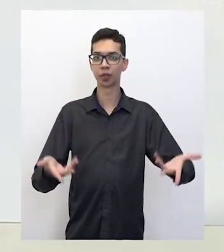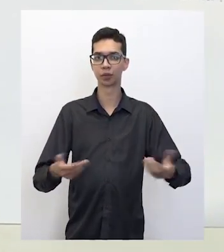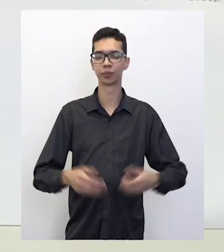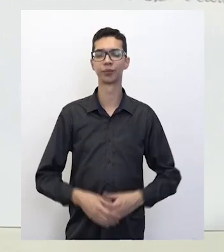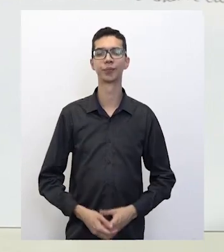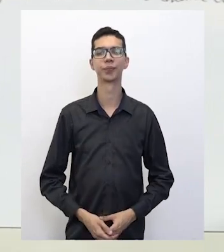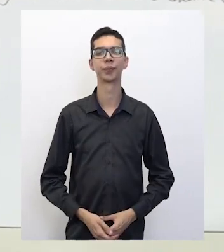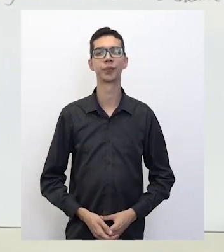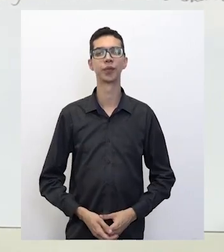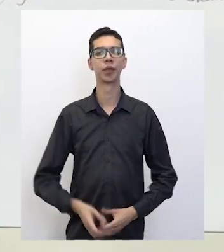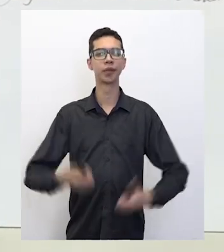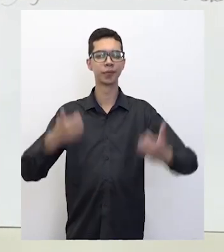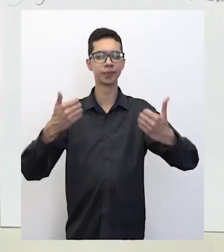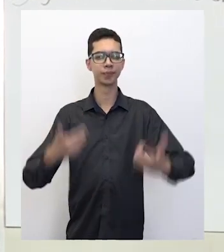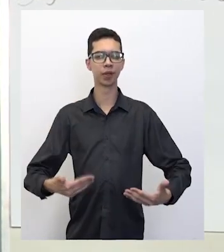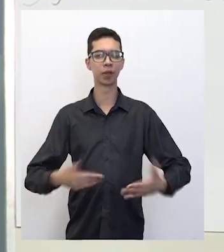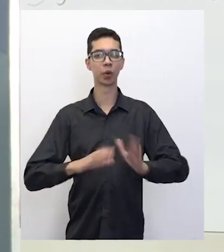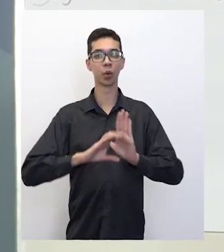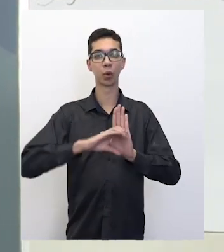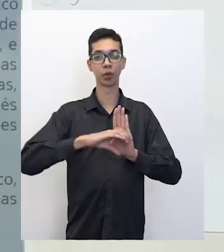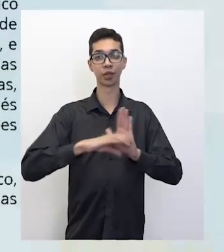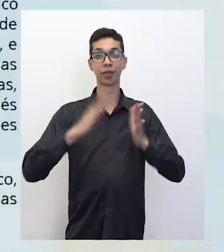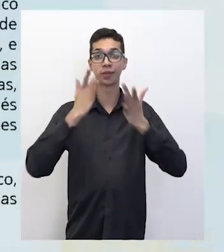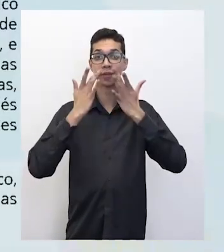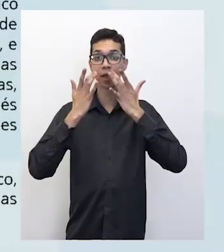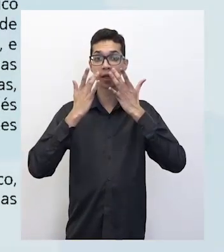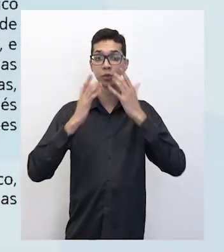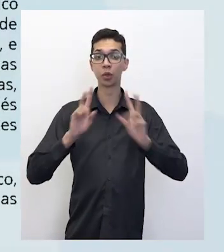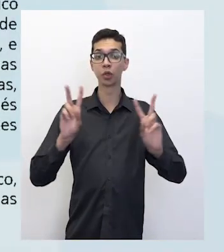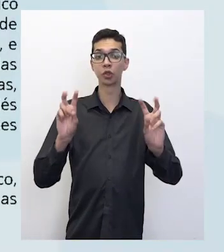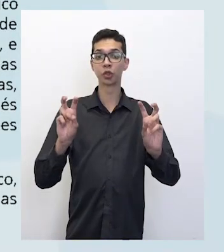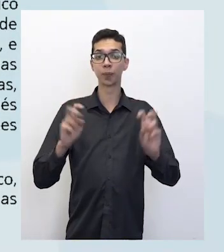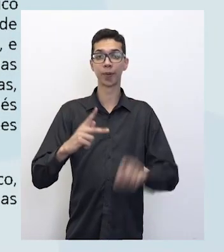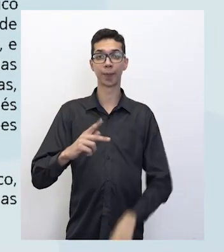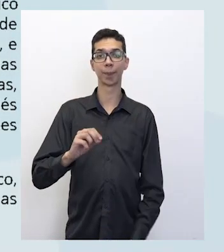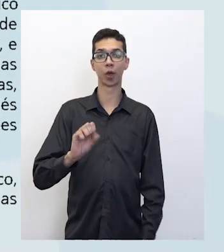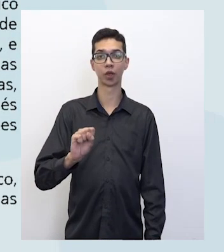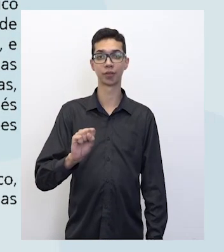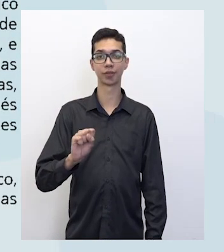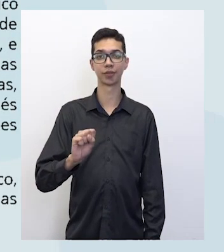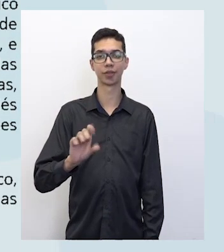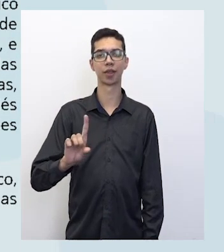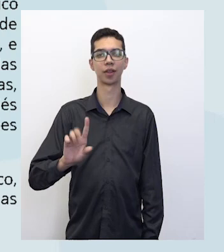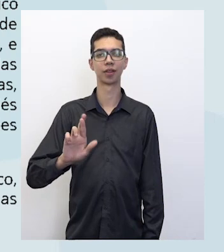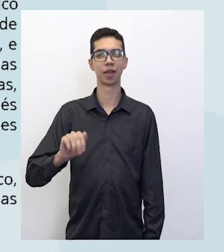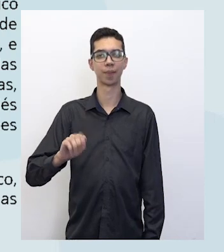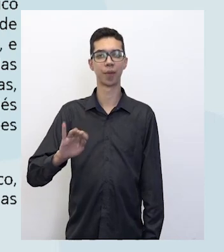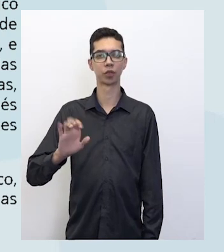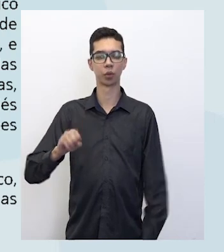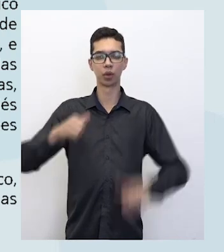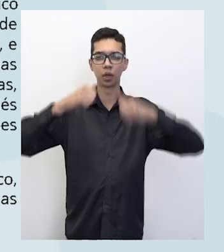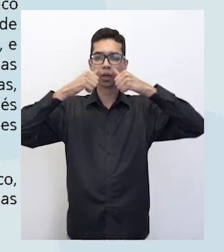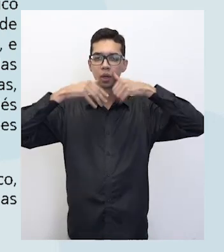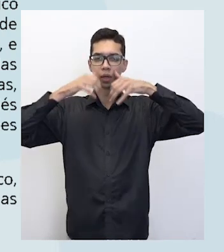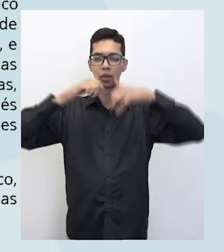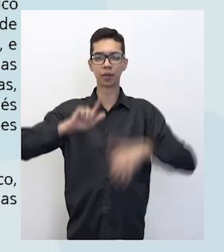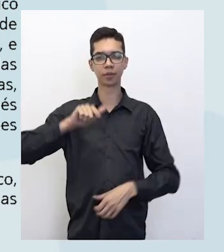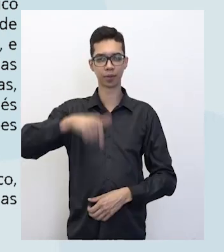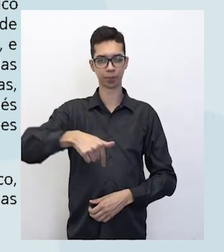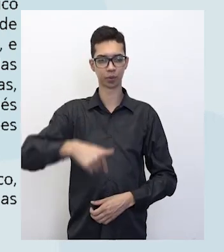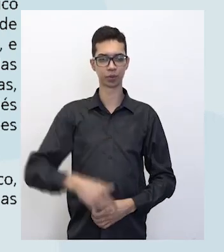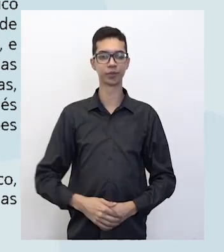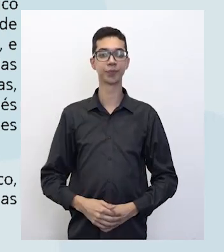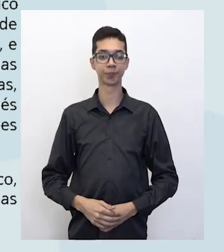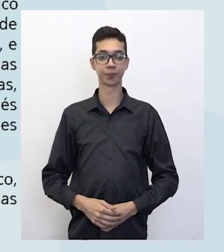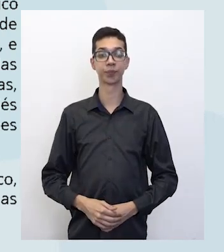gente, um pouquinho nesse conceito de teatro pós-dramático, tá? Olha só. Adotando o referencial estético